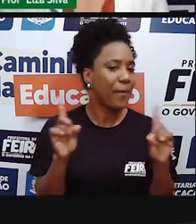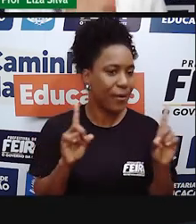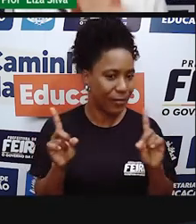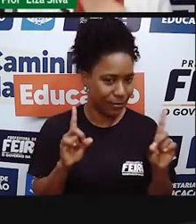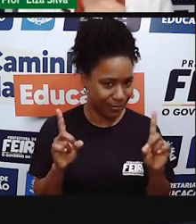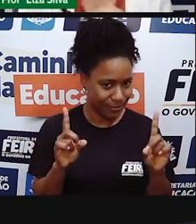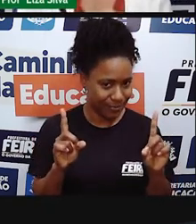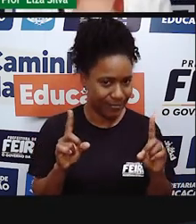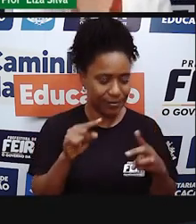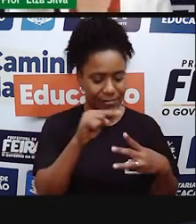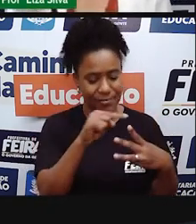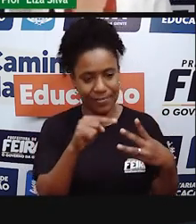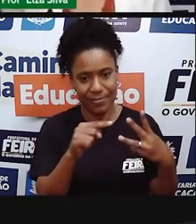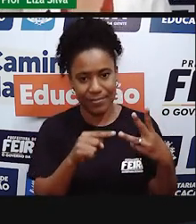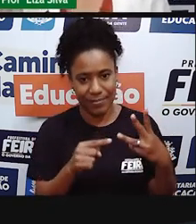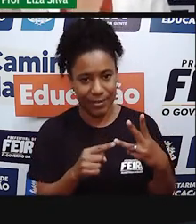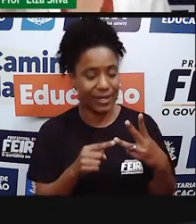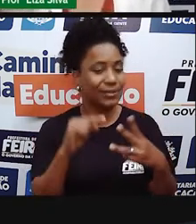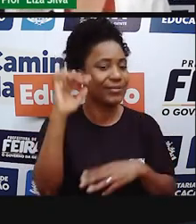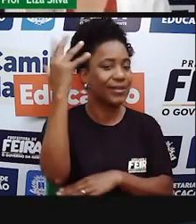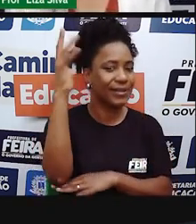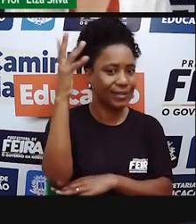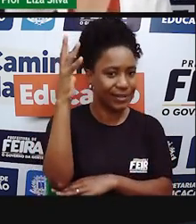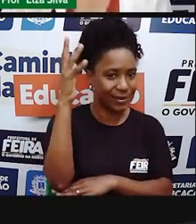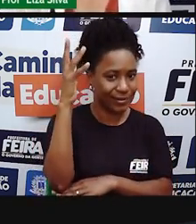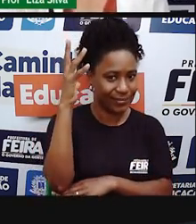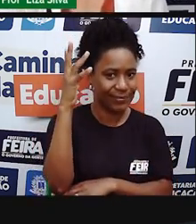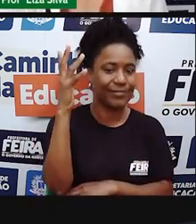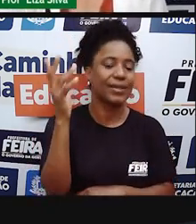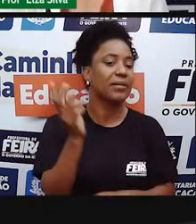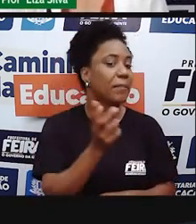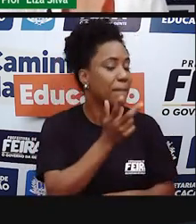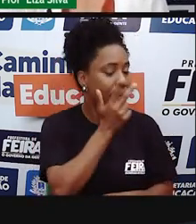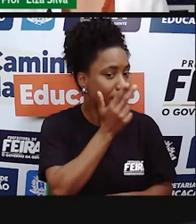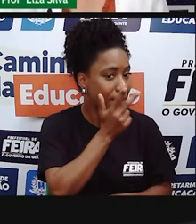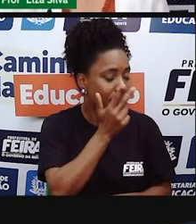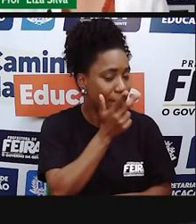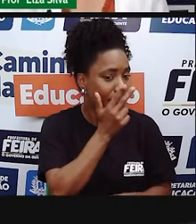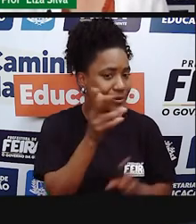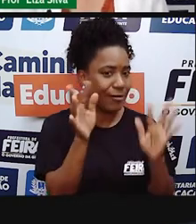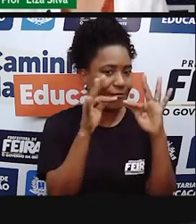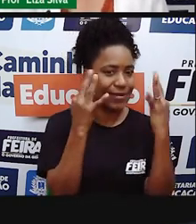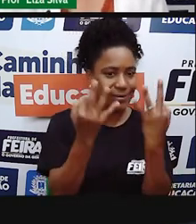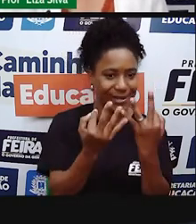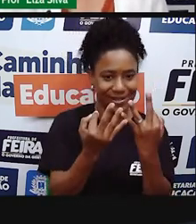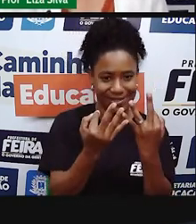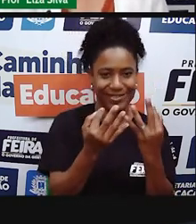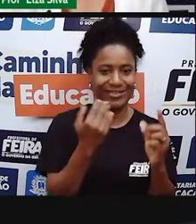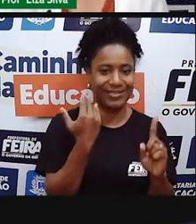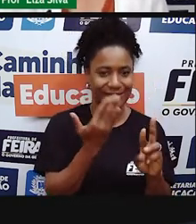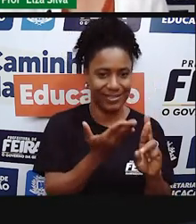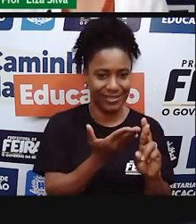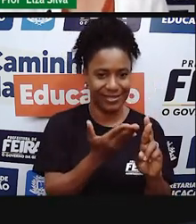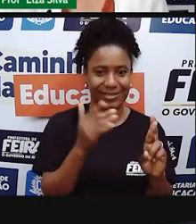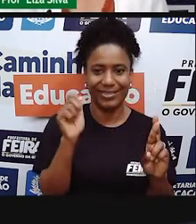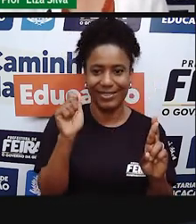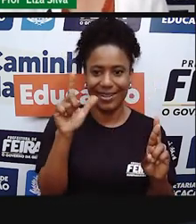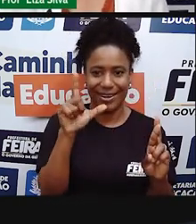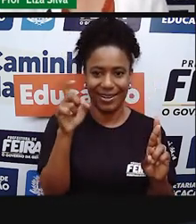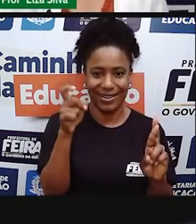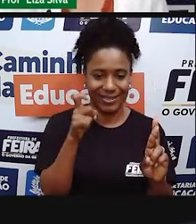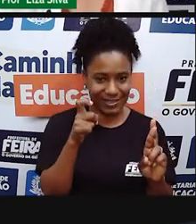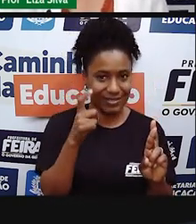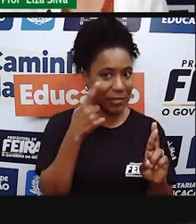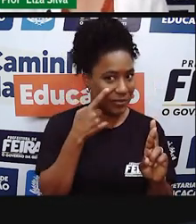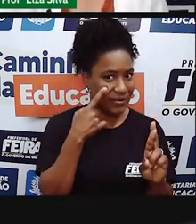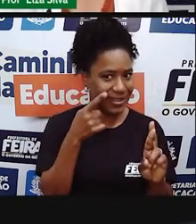de acordo com a árvore, parece que a família de Alex, it's an extended family. Ok? Vamos